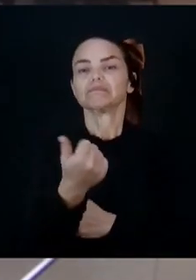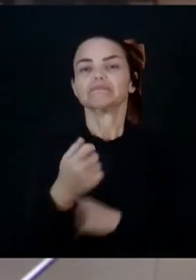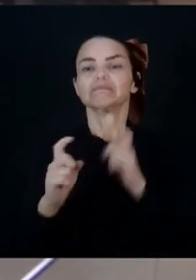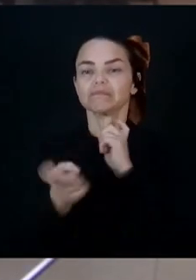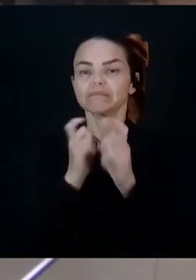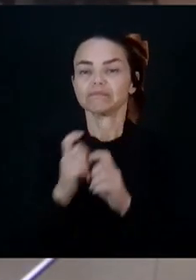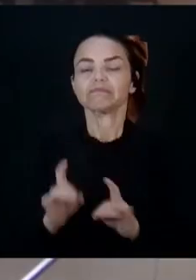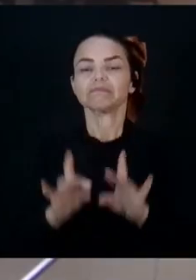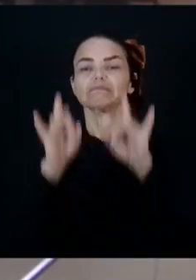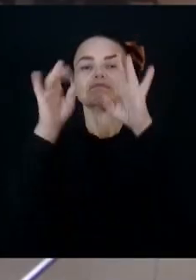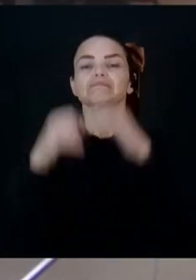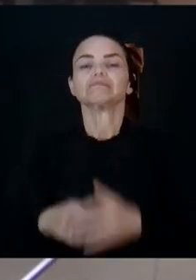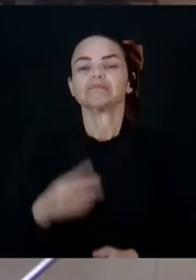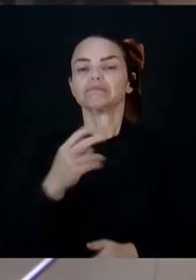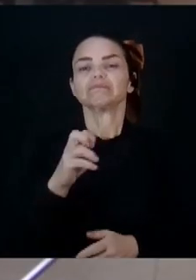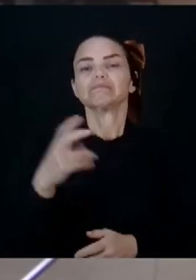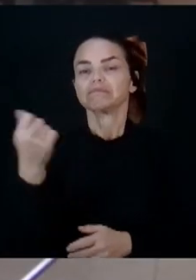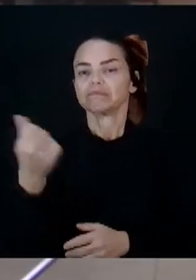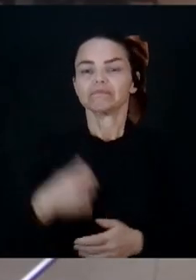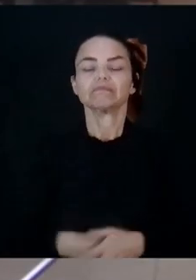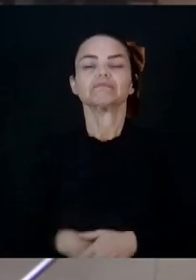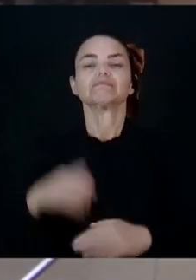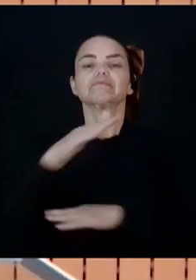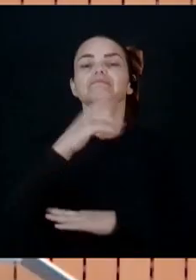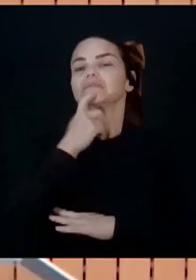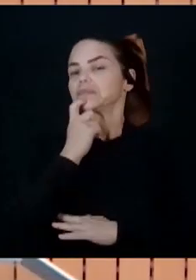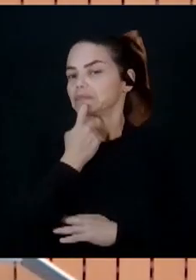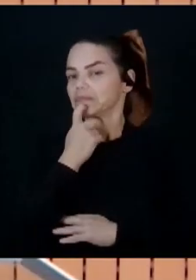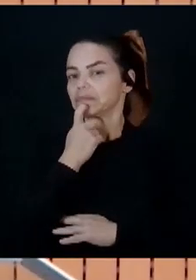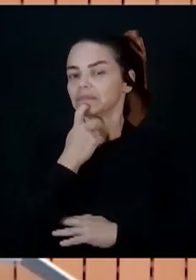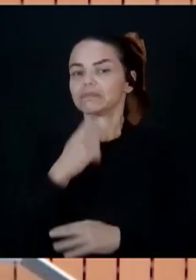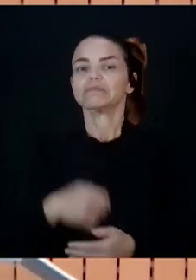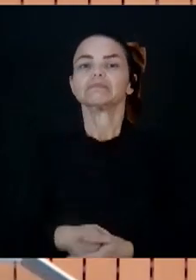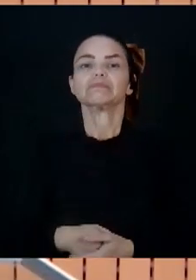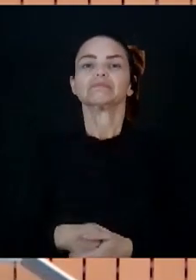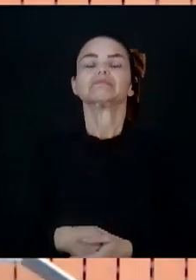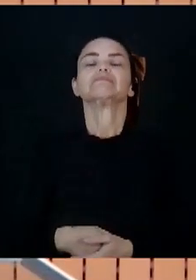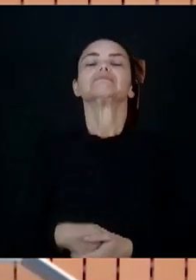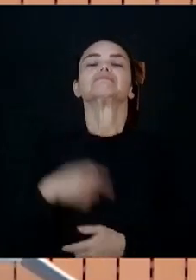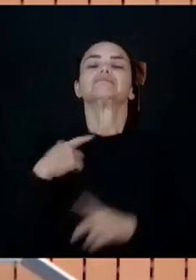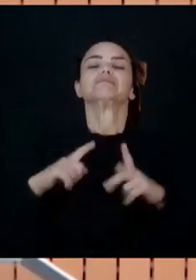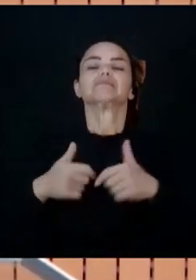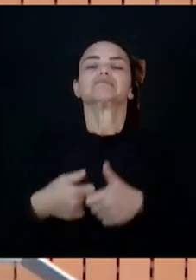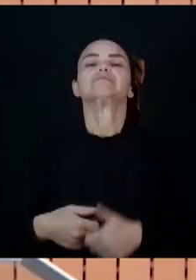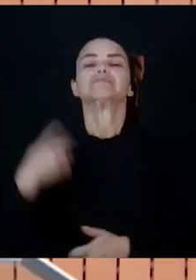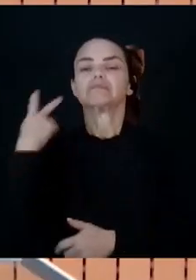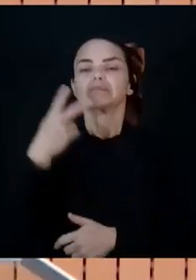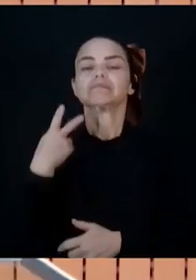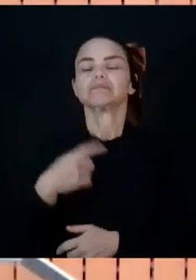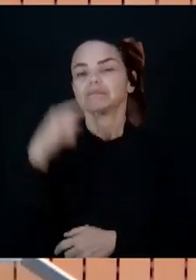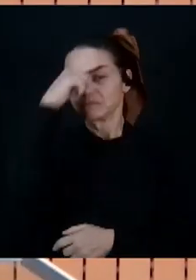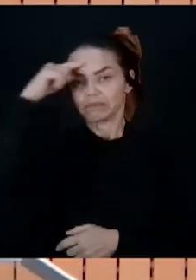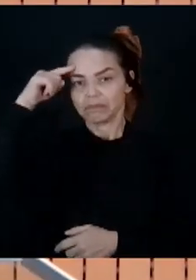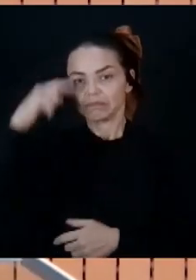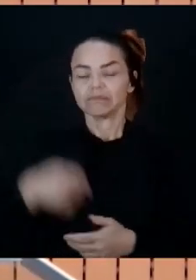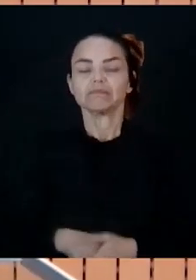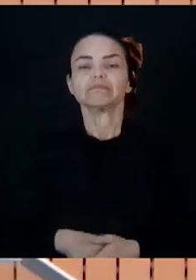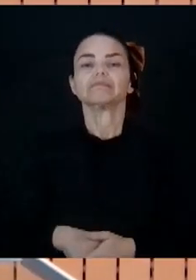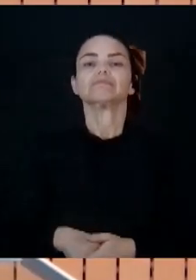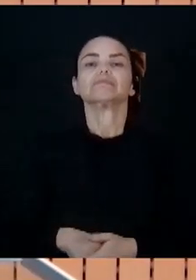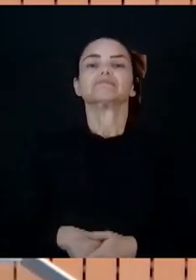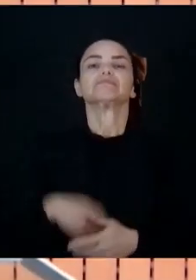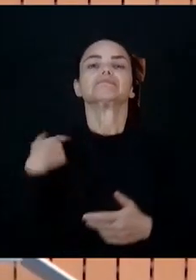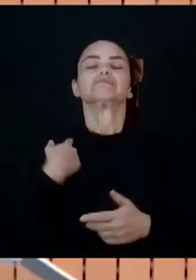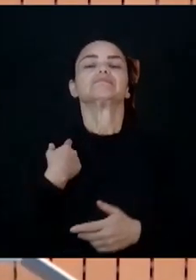de 2026 da Câmara Municipal de Campinas. A iniciativa do vereador Otto Alejandro reuniu homenagens a nomes